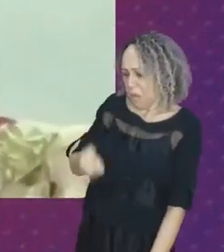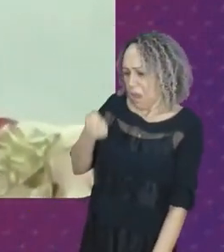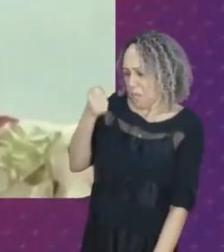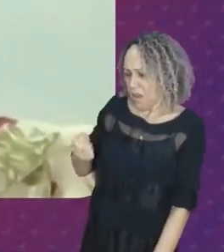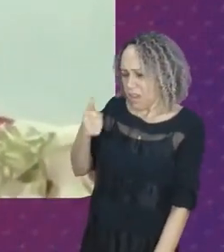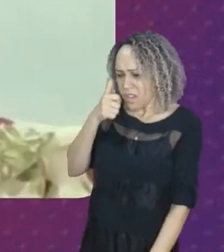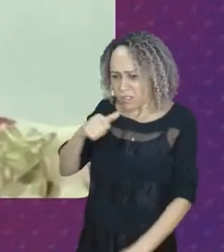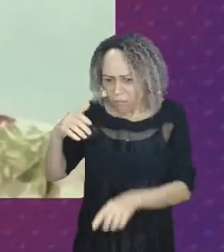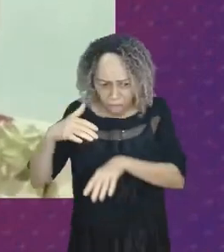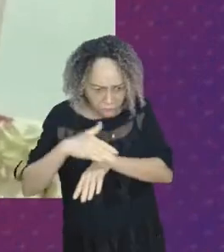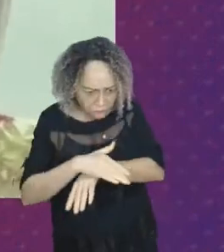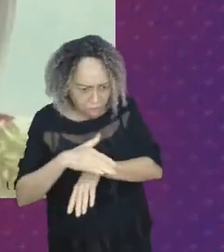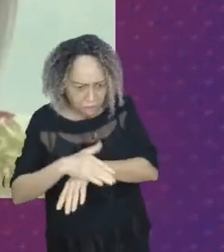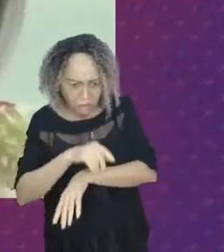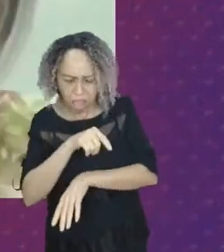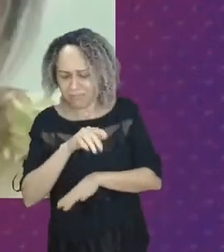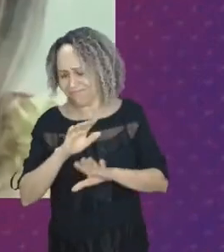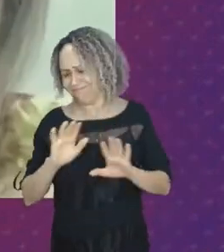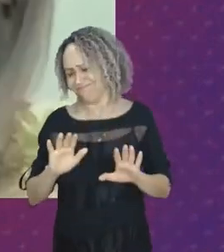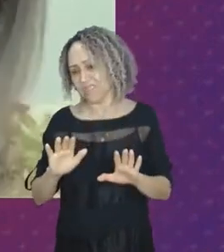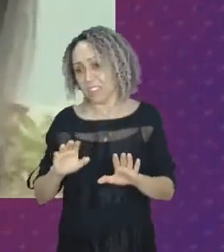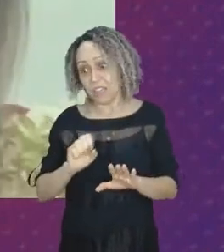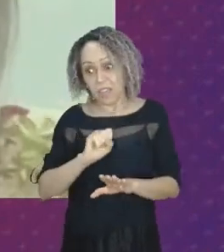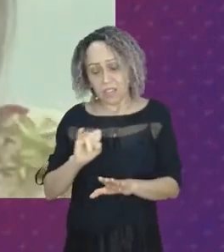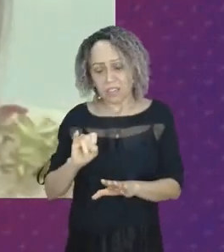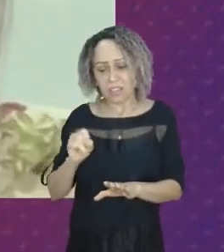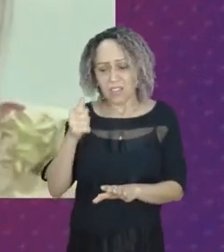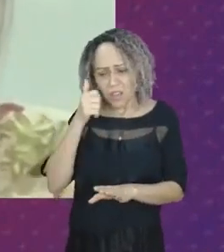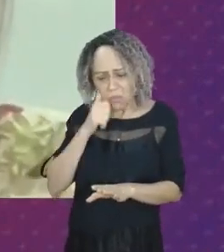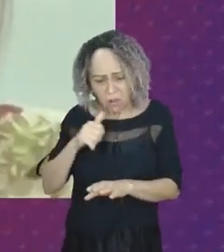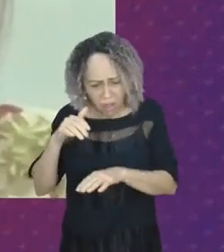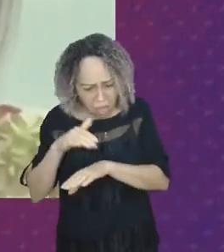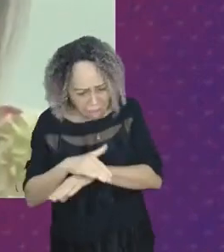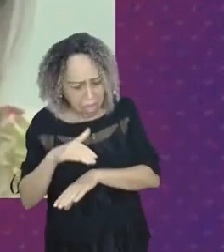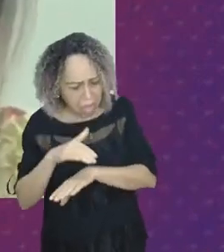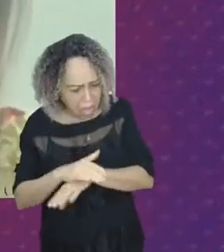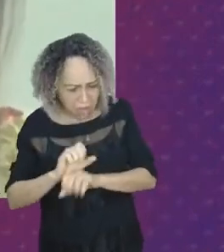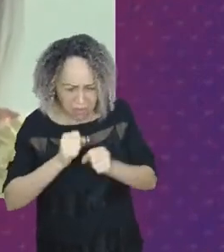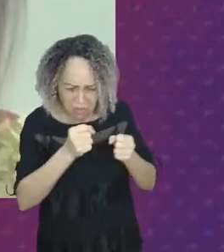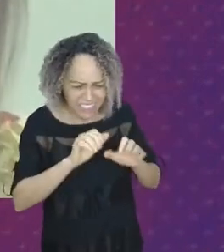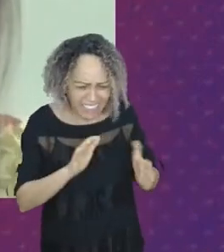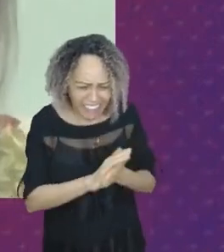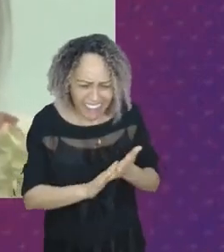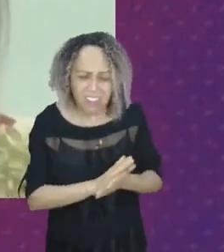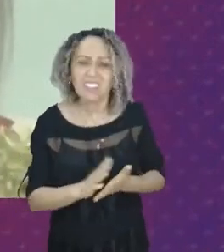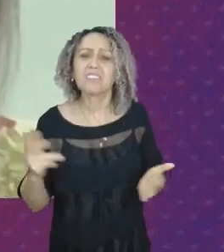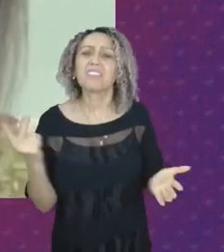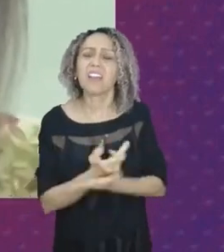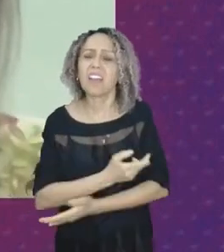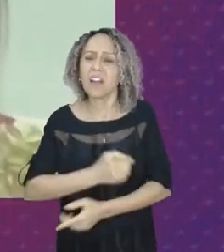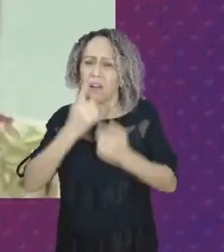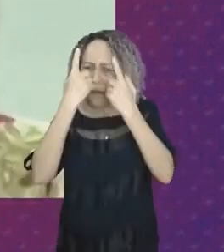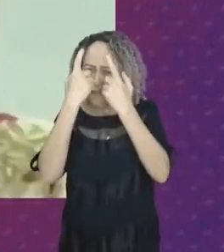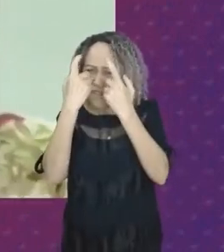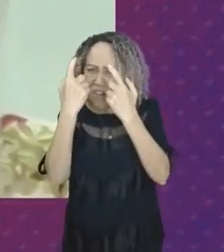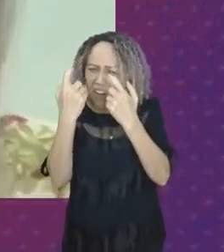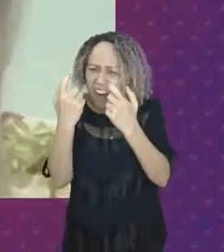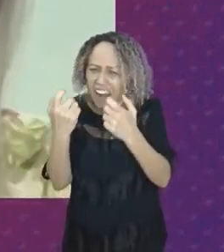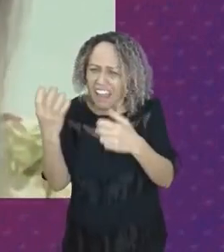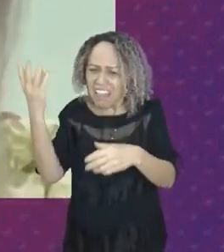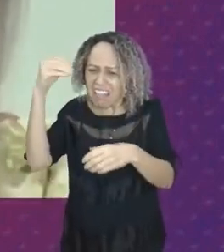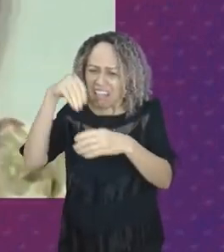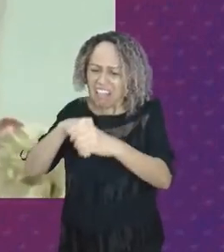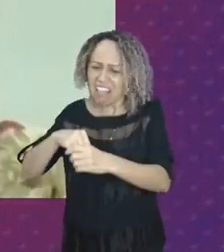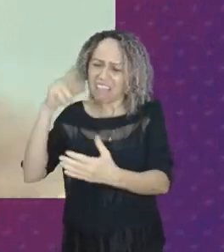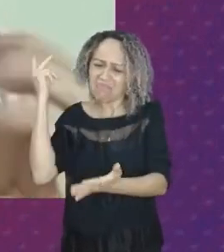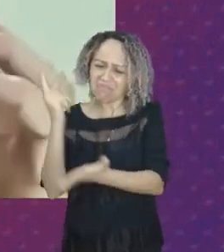se não enfrentado, acaba perpetuando a violência que está nos diversos espaços públicos e privados da vida